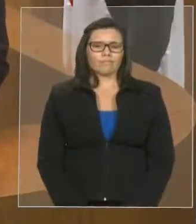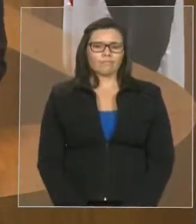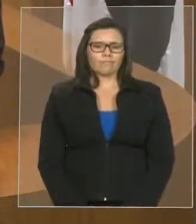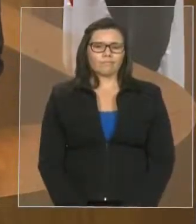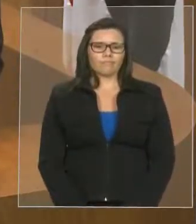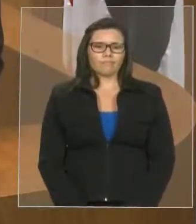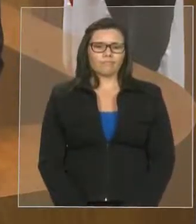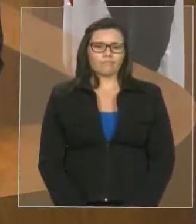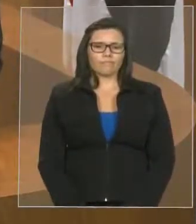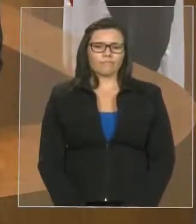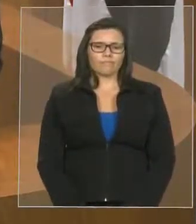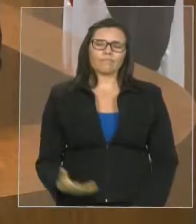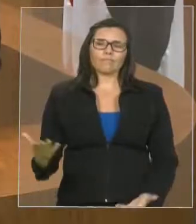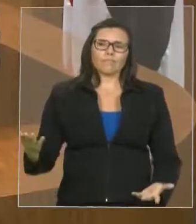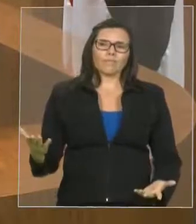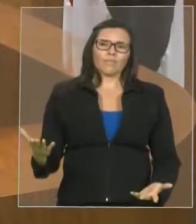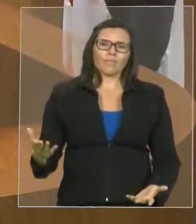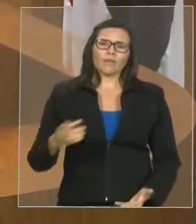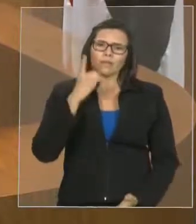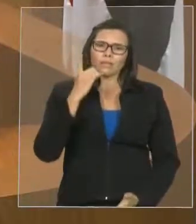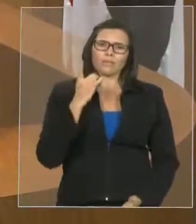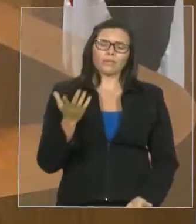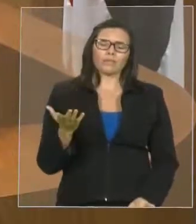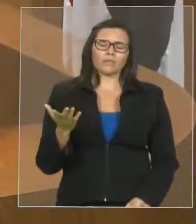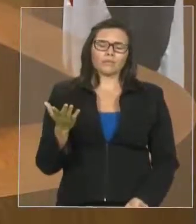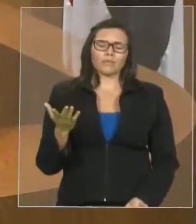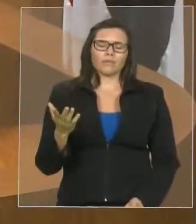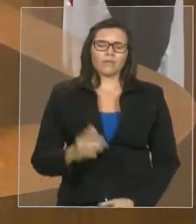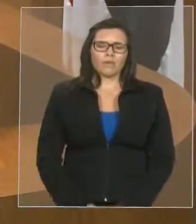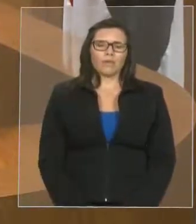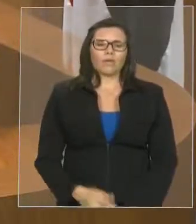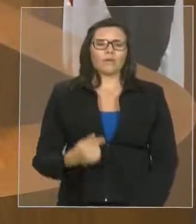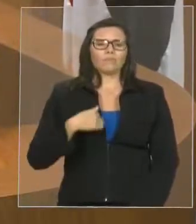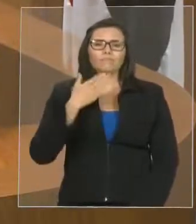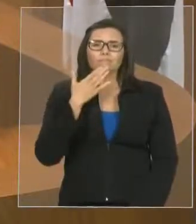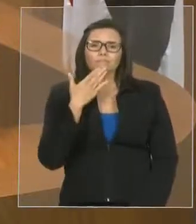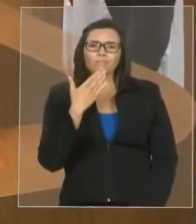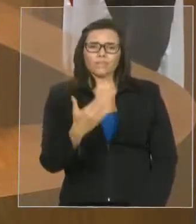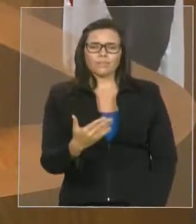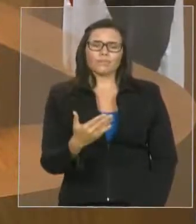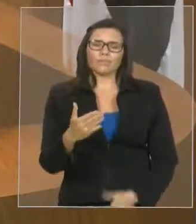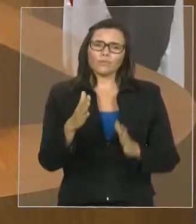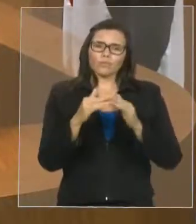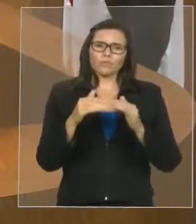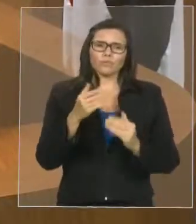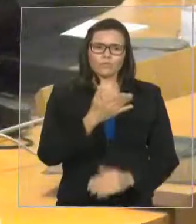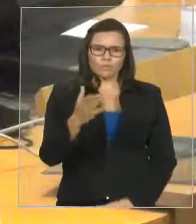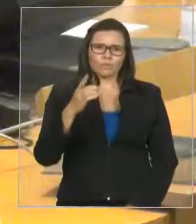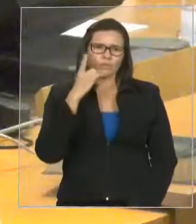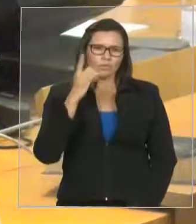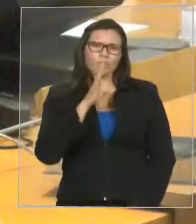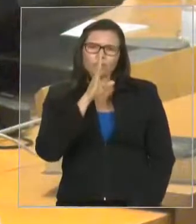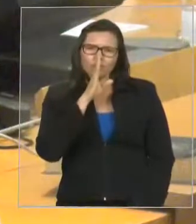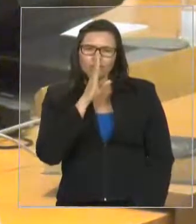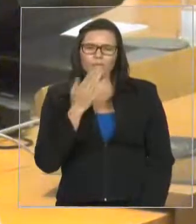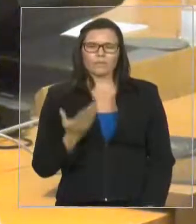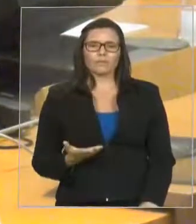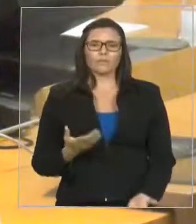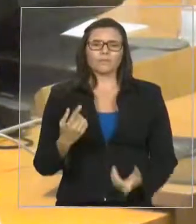presidente, o orador na tribuna, por gentileza, é isso, senhor presidente. Solicito aos deputados, senhores deputados, peço que